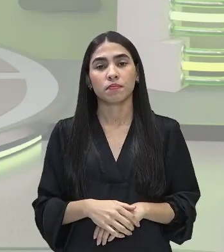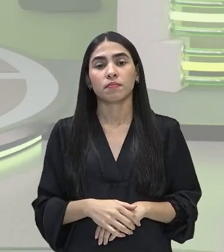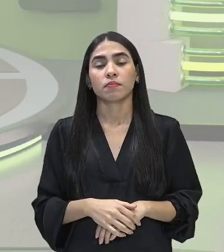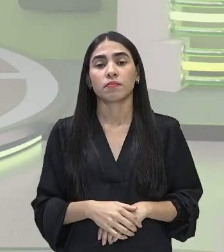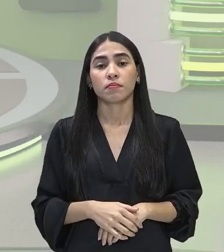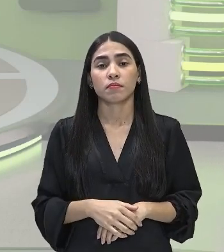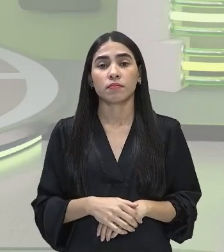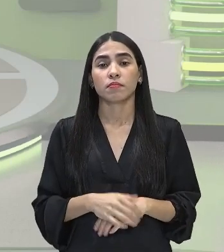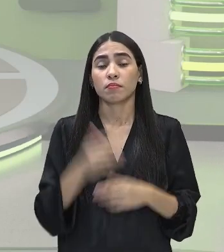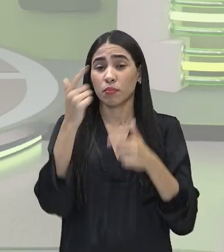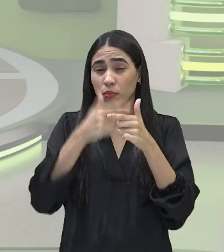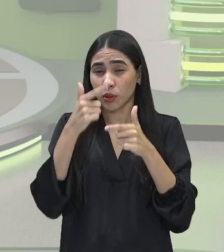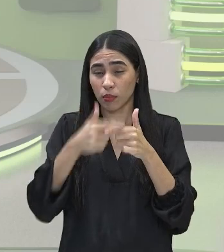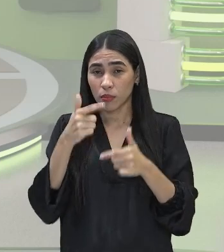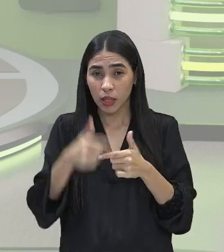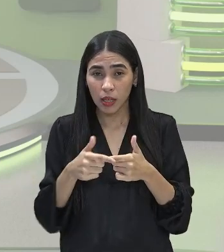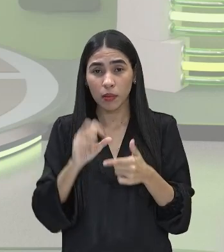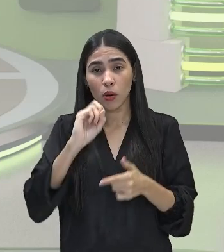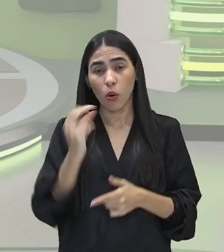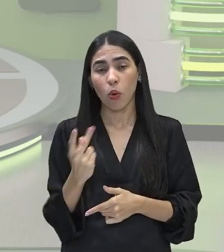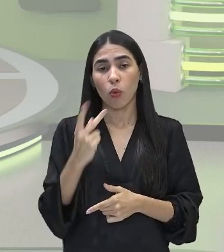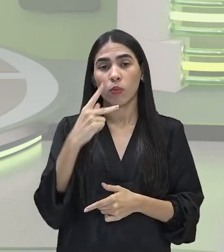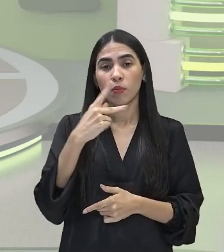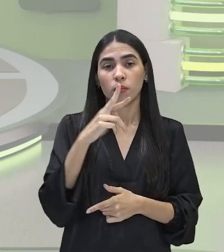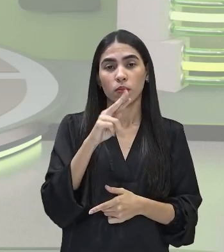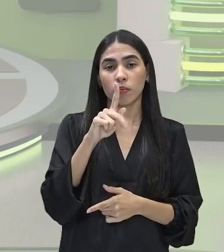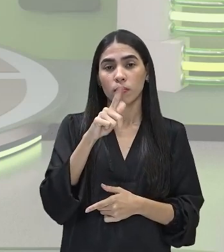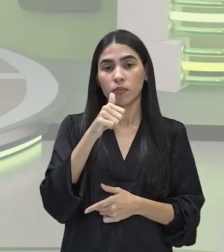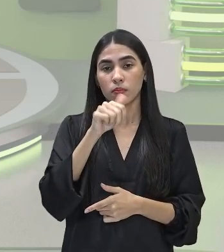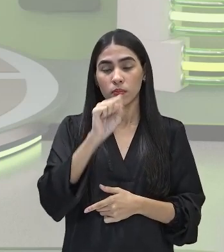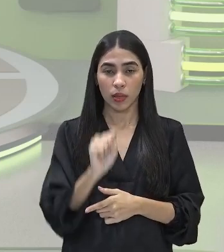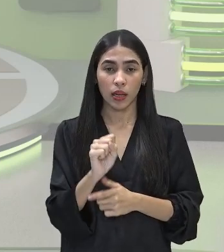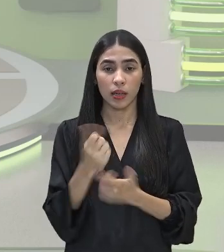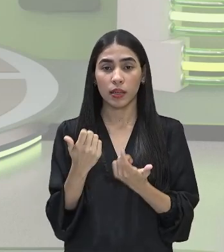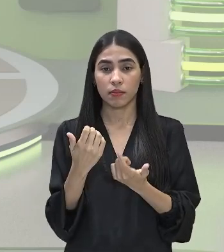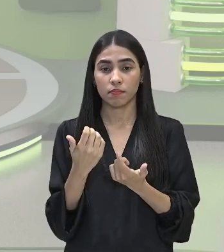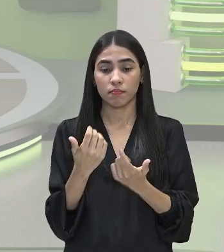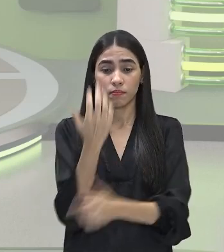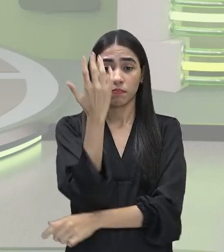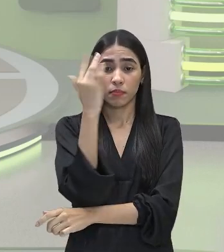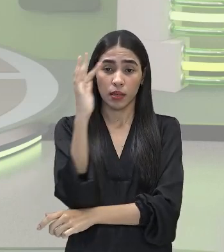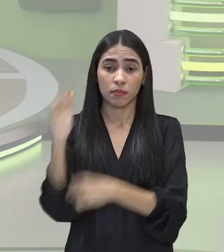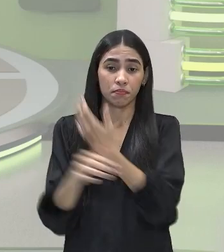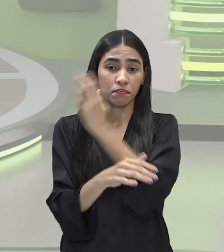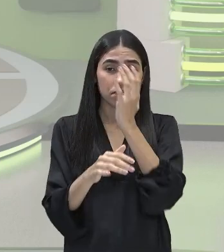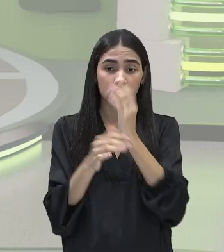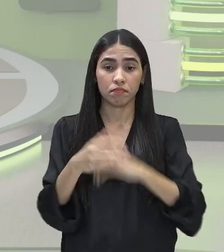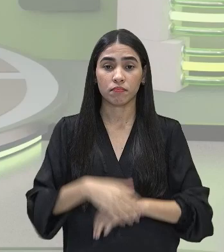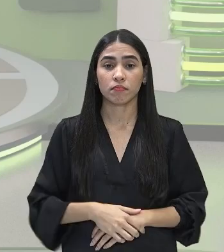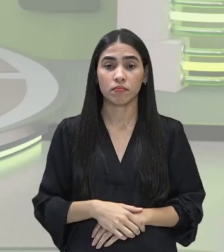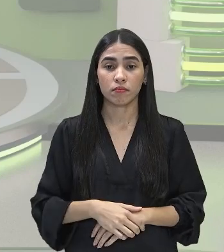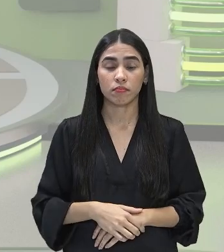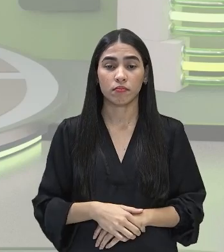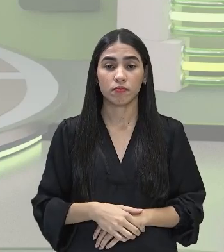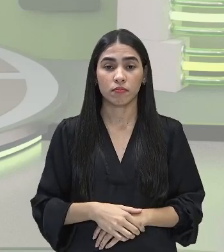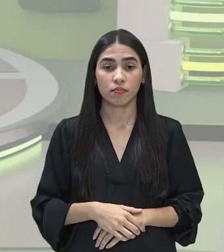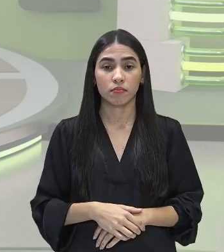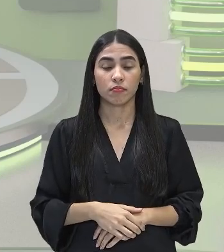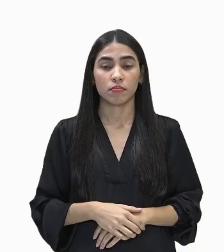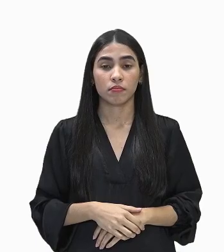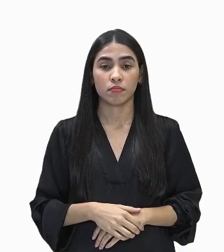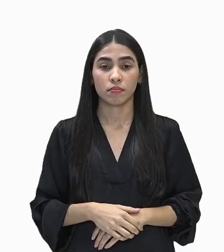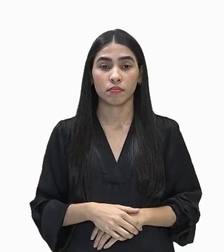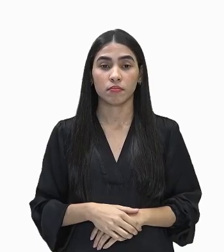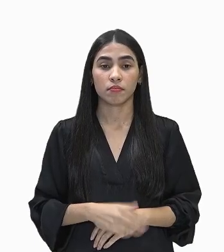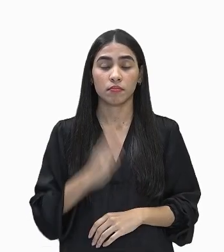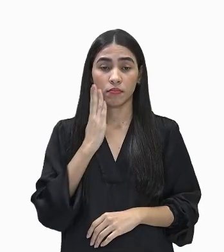configurar verdadeiras pragas em determinados plantios e lavouras. Para dar continuidade aí à